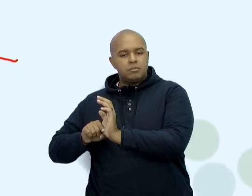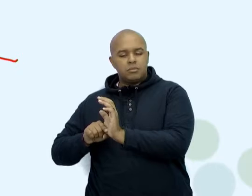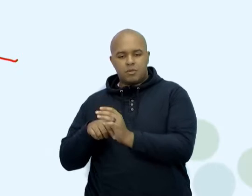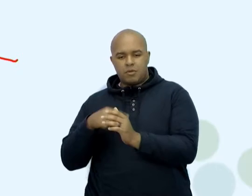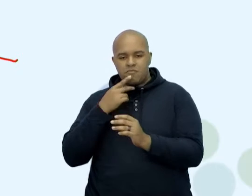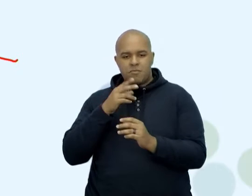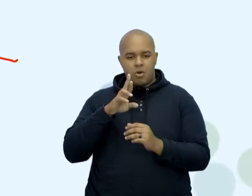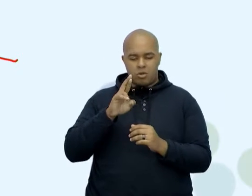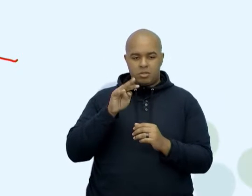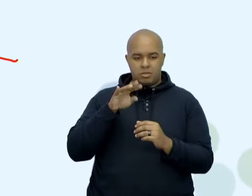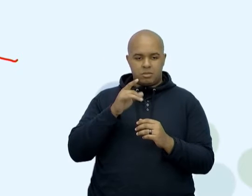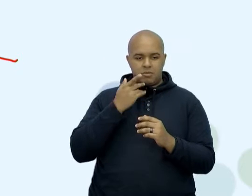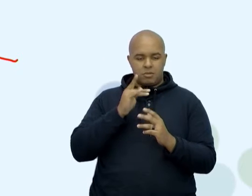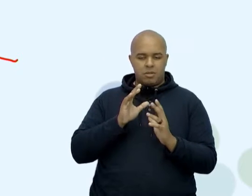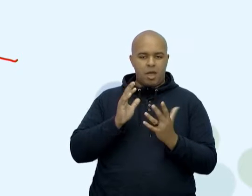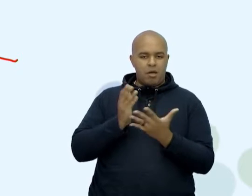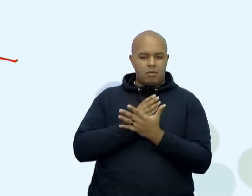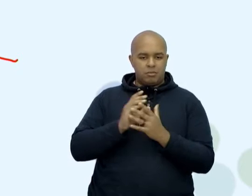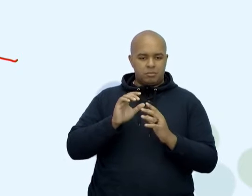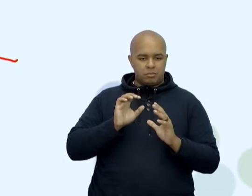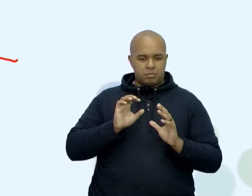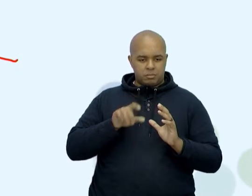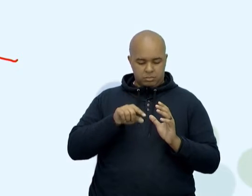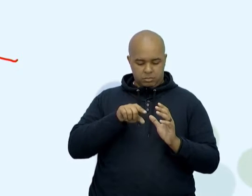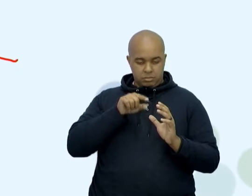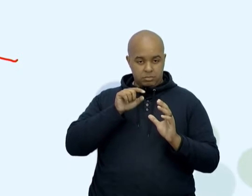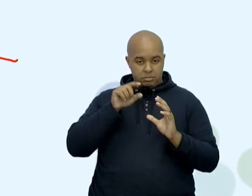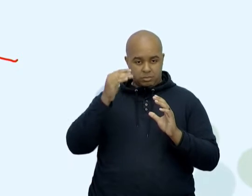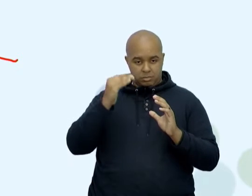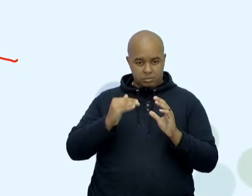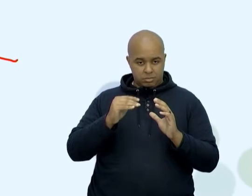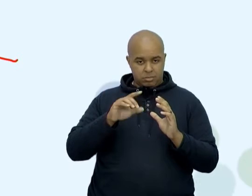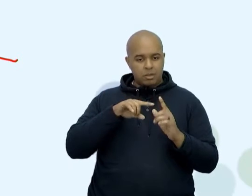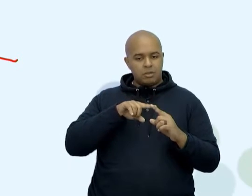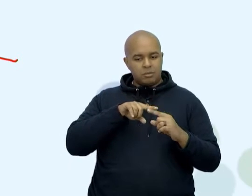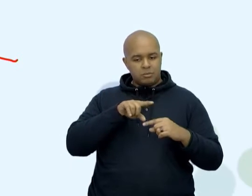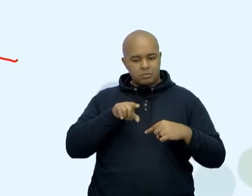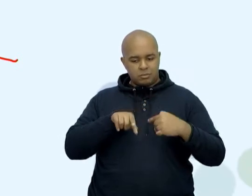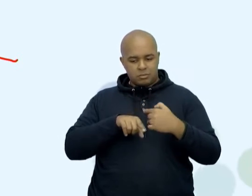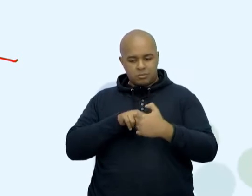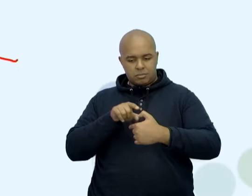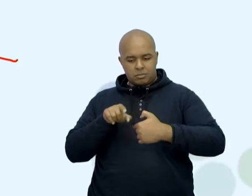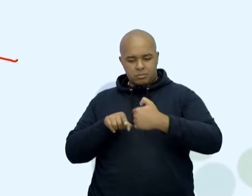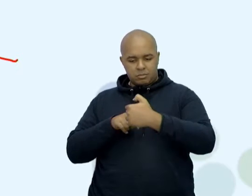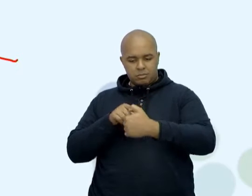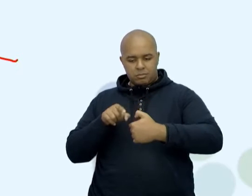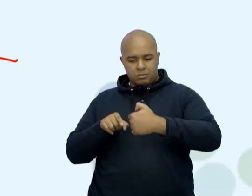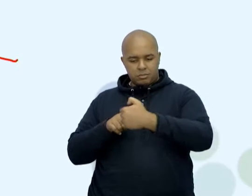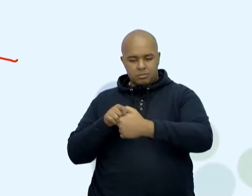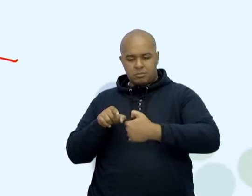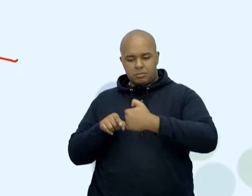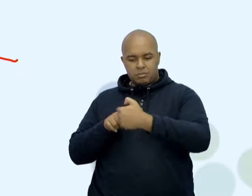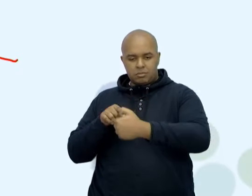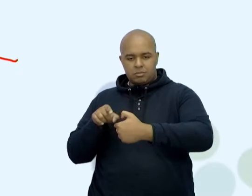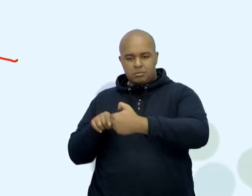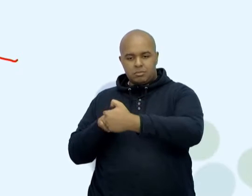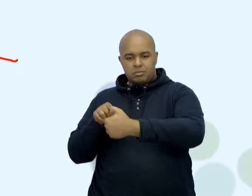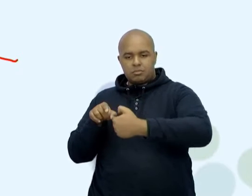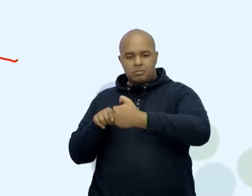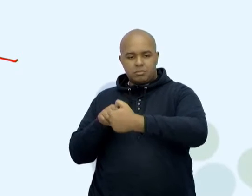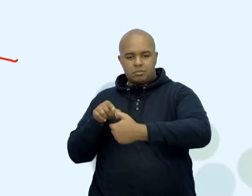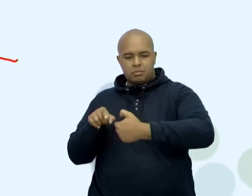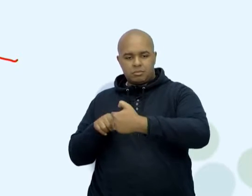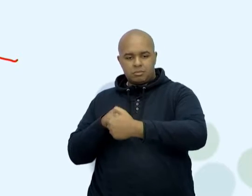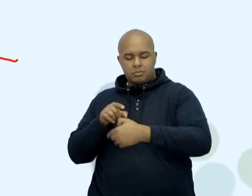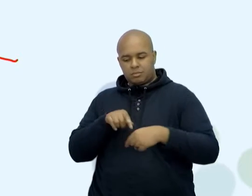sobre rotacionar, a gente está falando que esse objeto vai girar em torno do seu centro de gravidade. E ele